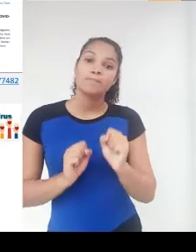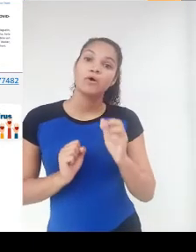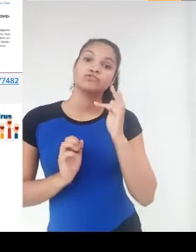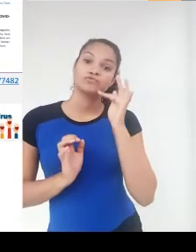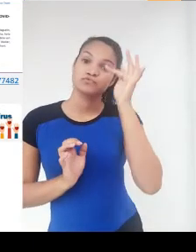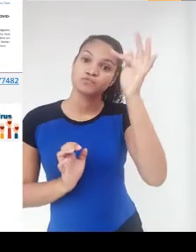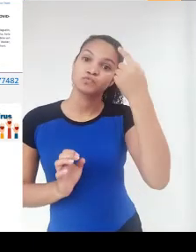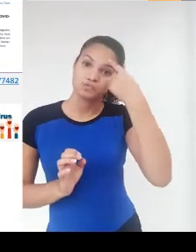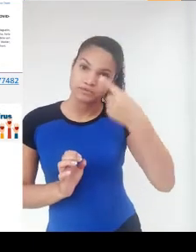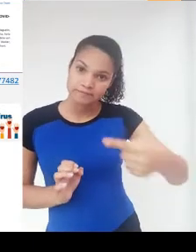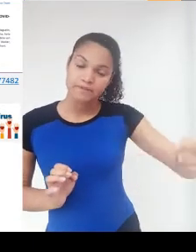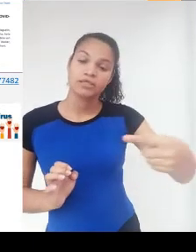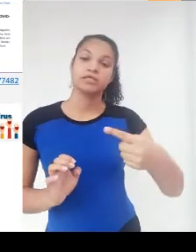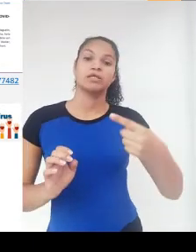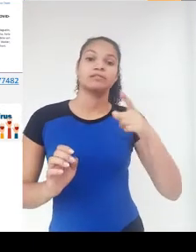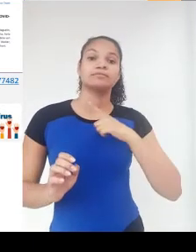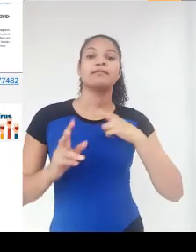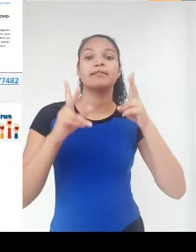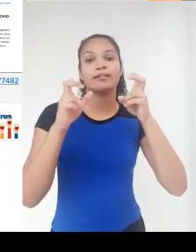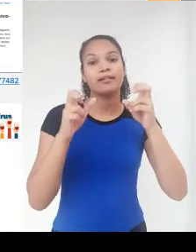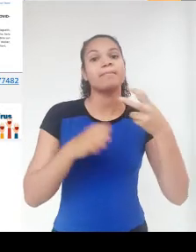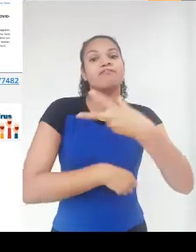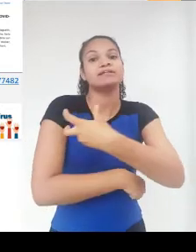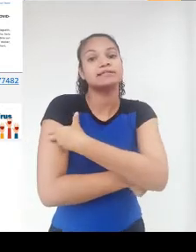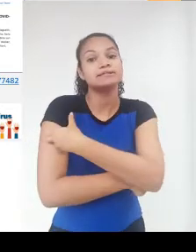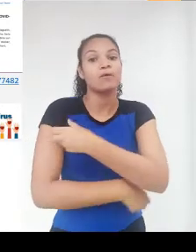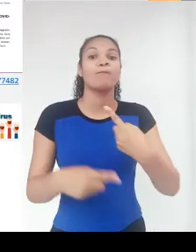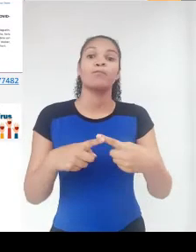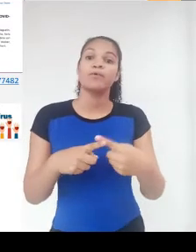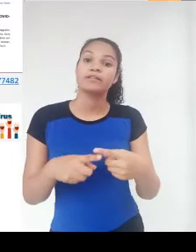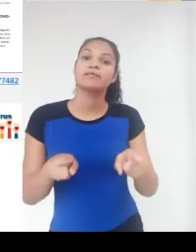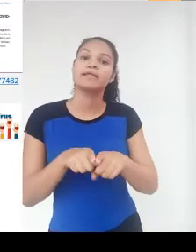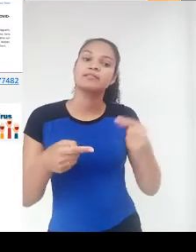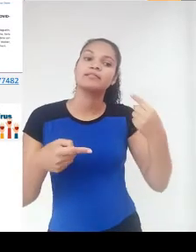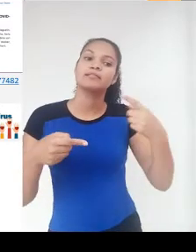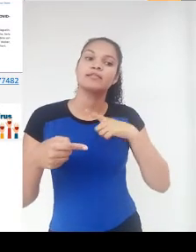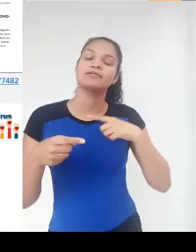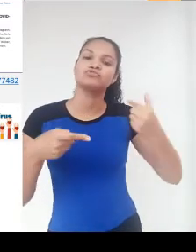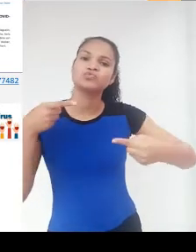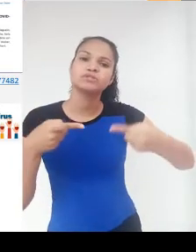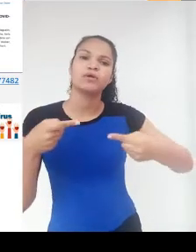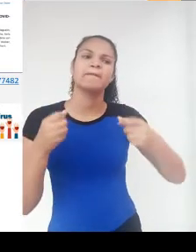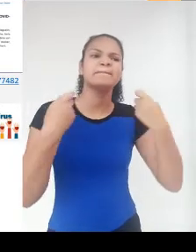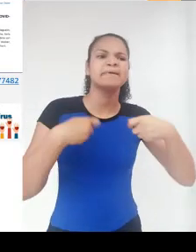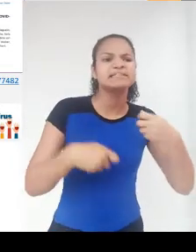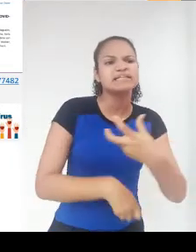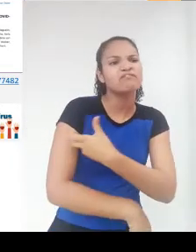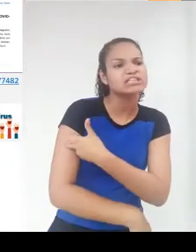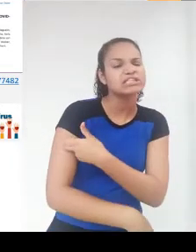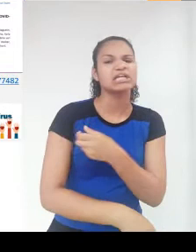próximas semanas discutindo vacinação, porque há também uma discussão da importância da vacinação, se precisa vacinar, se não